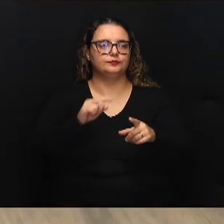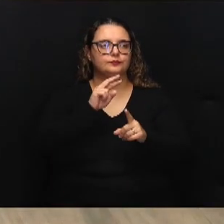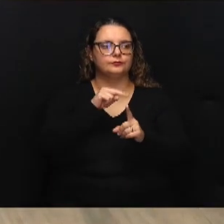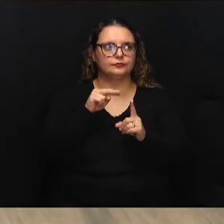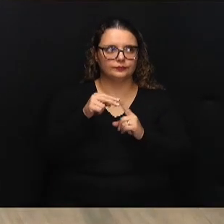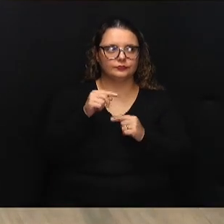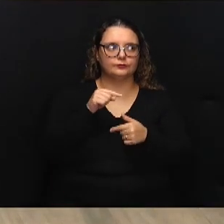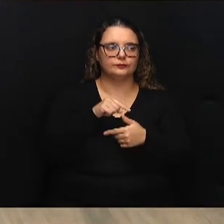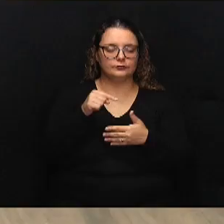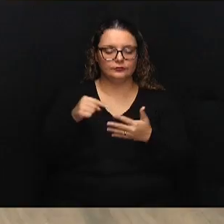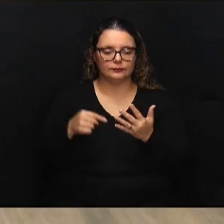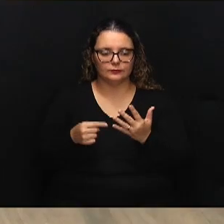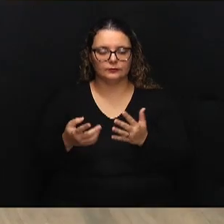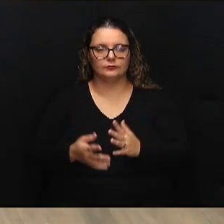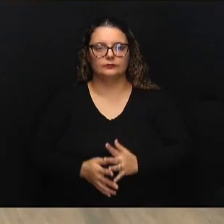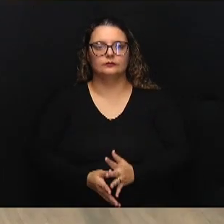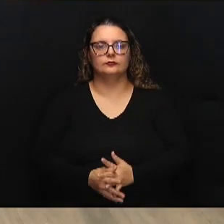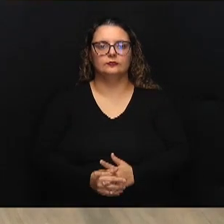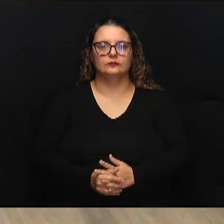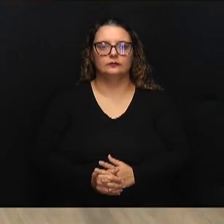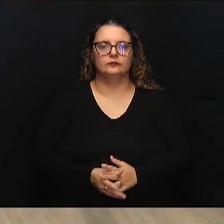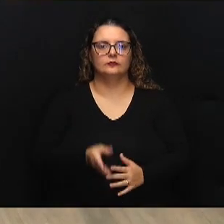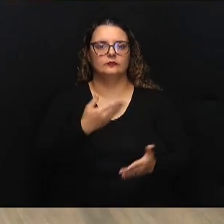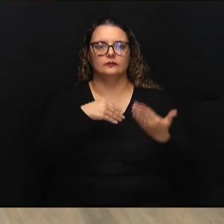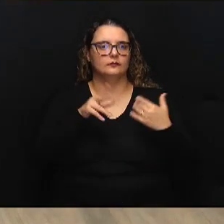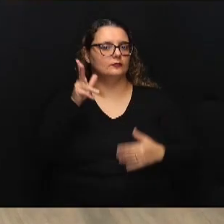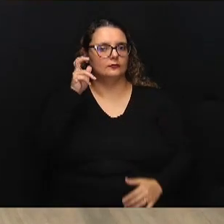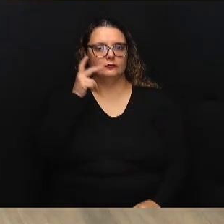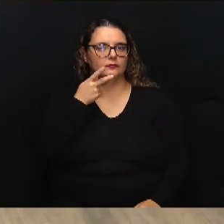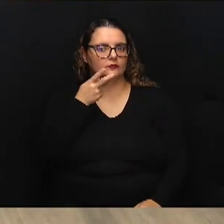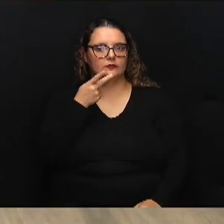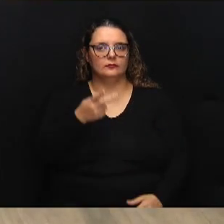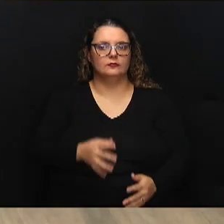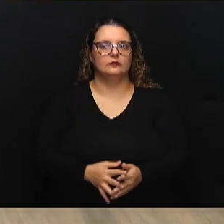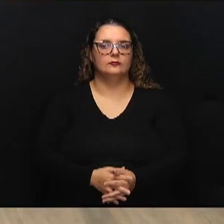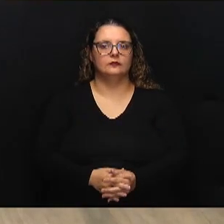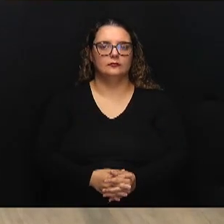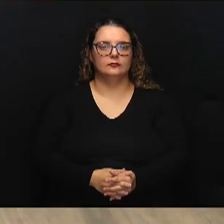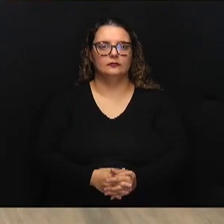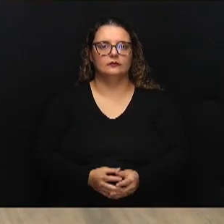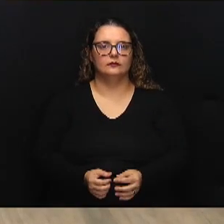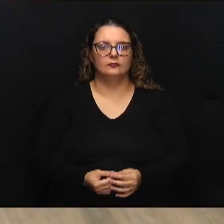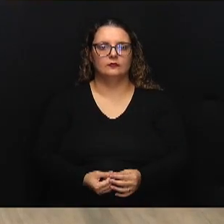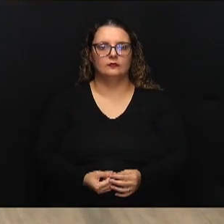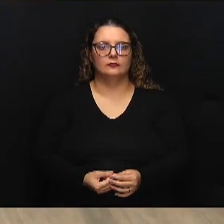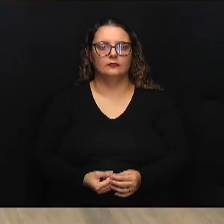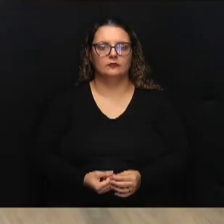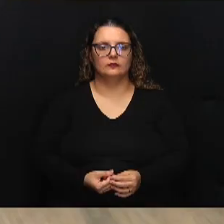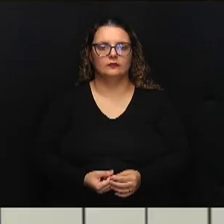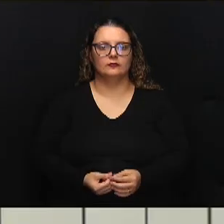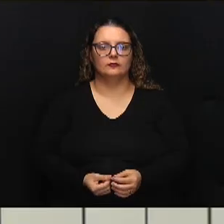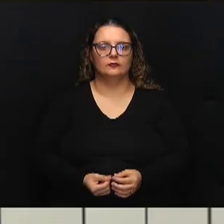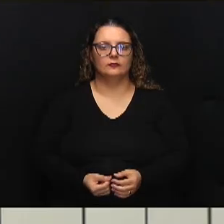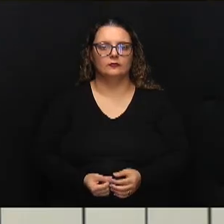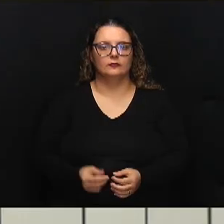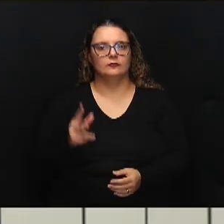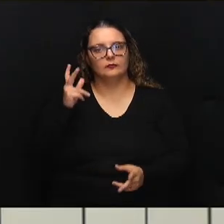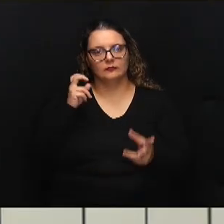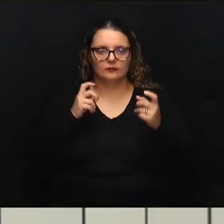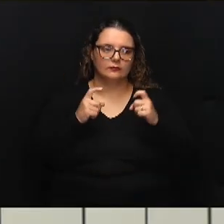assim, antigamente a gente não ouvia falar, né? Ouvia, assim, um médico ou outro,